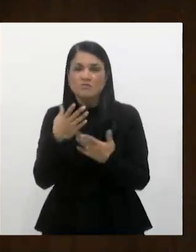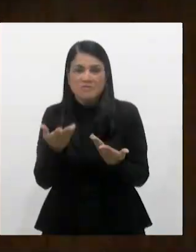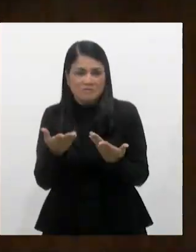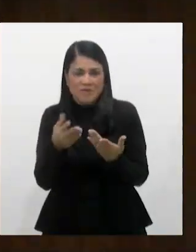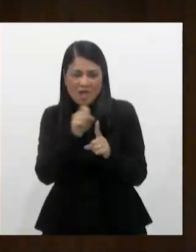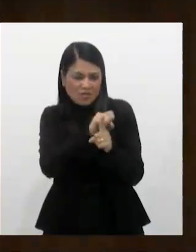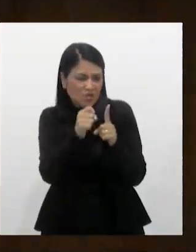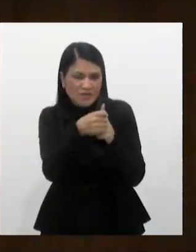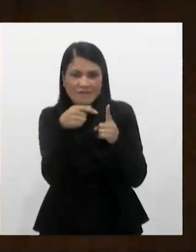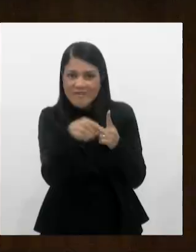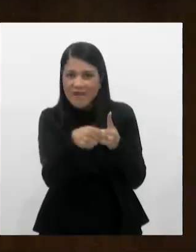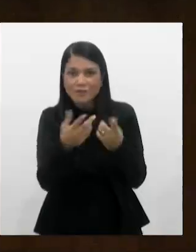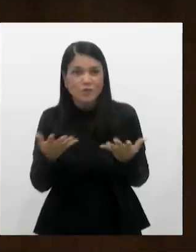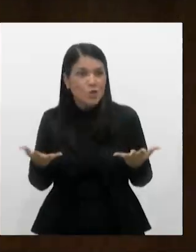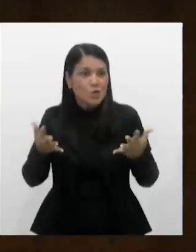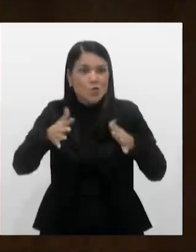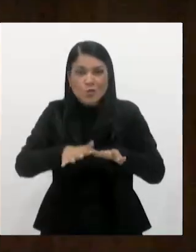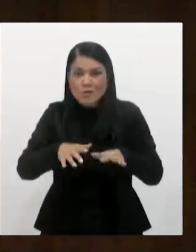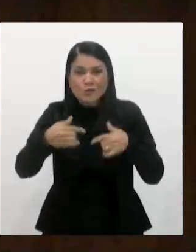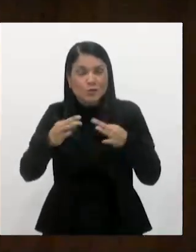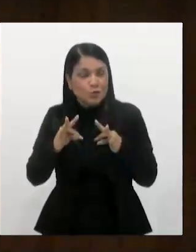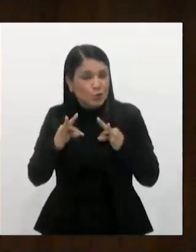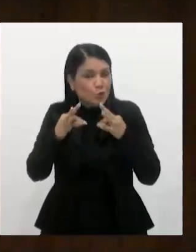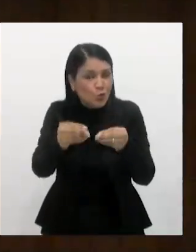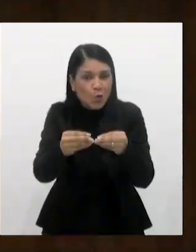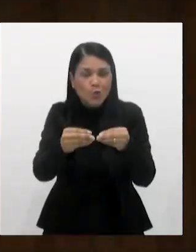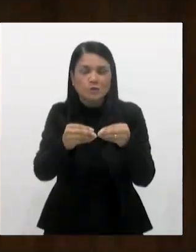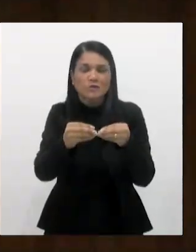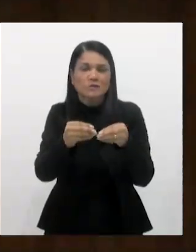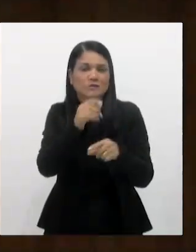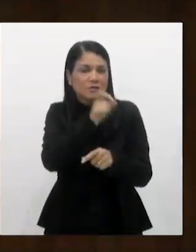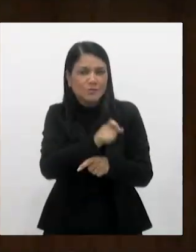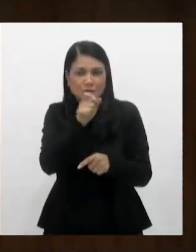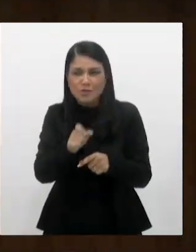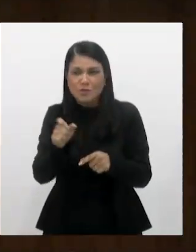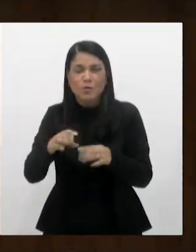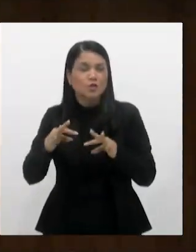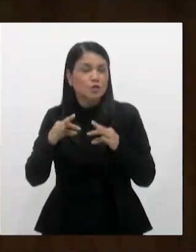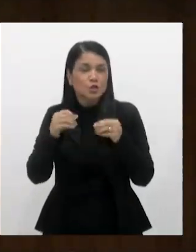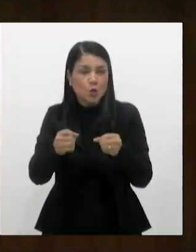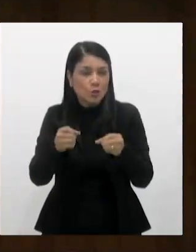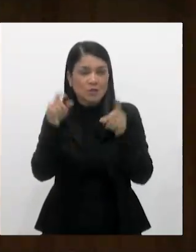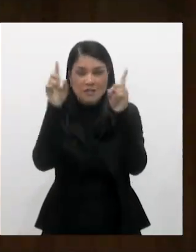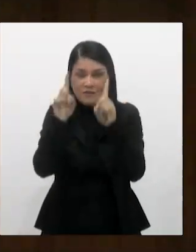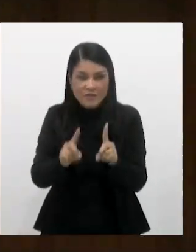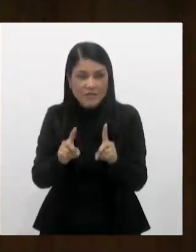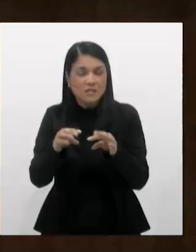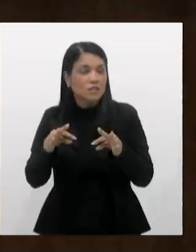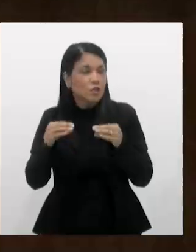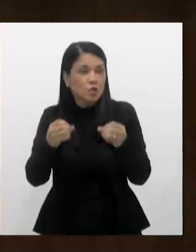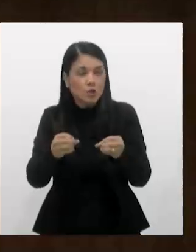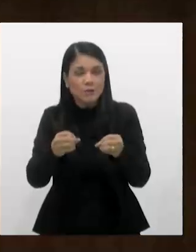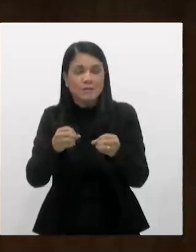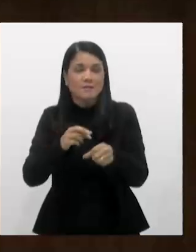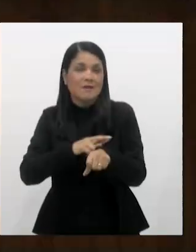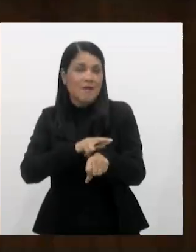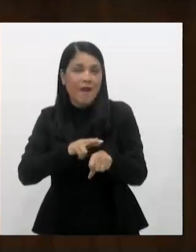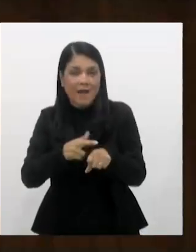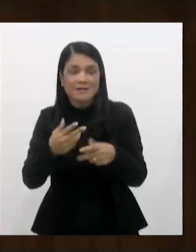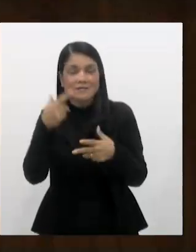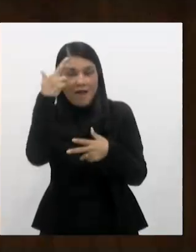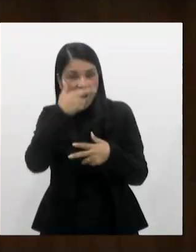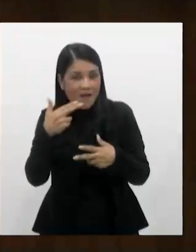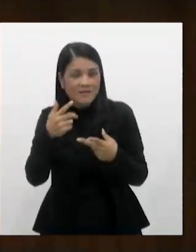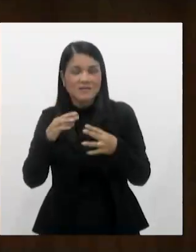inclusão de todas as pessoas, de todas as vertentes, de todas as matizes, que possui